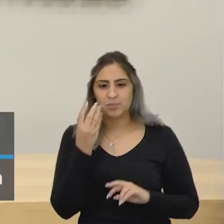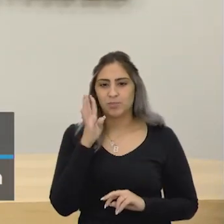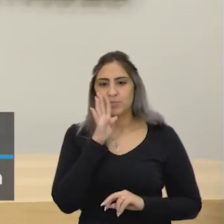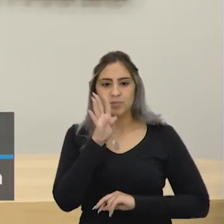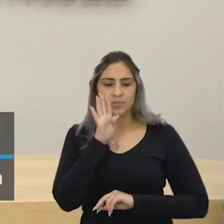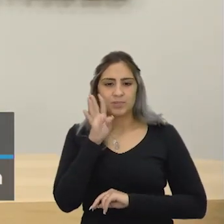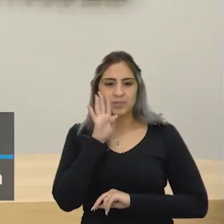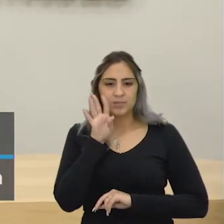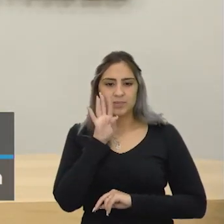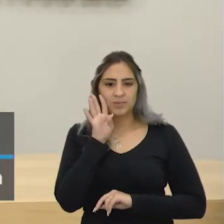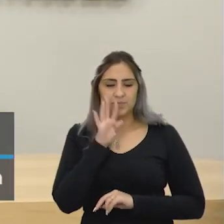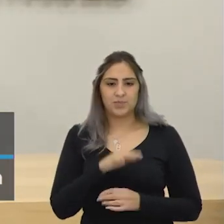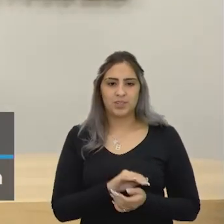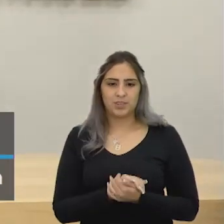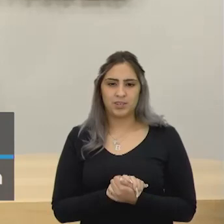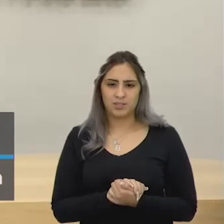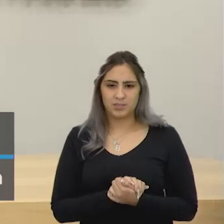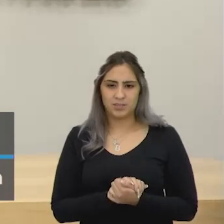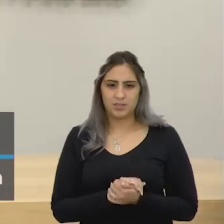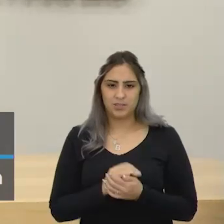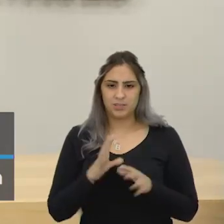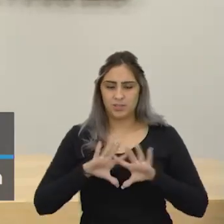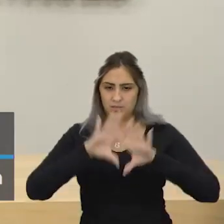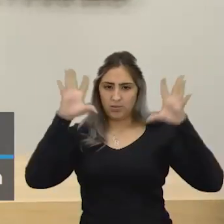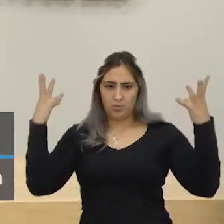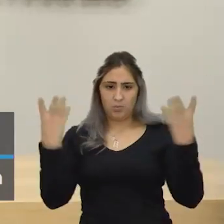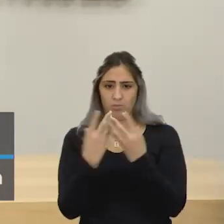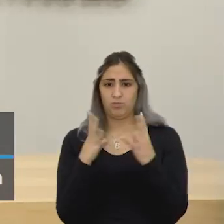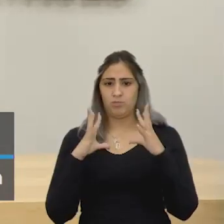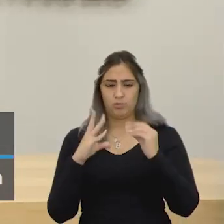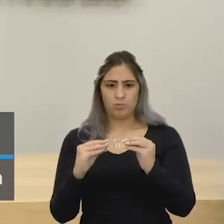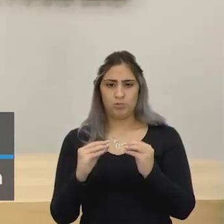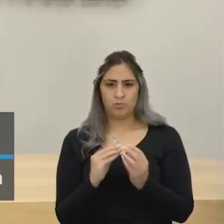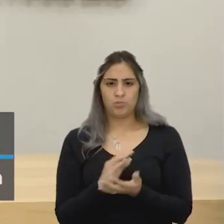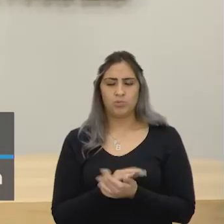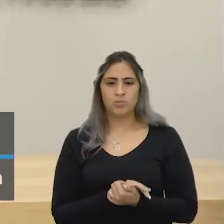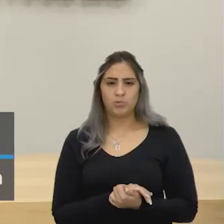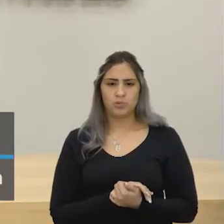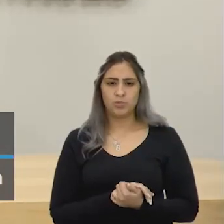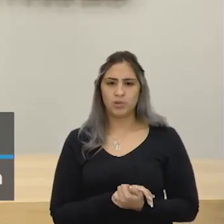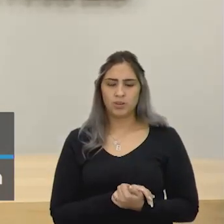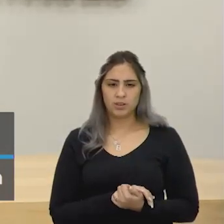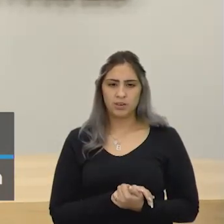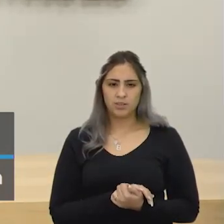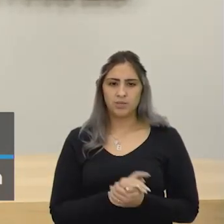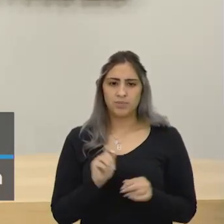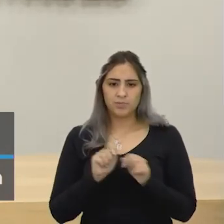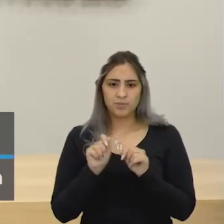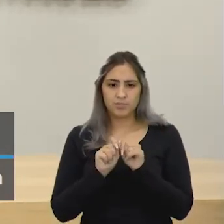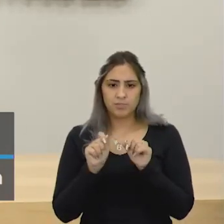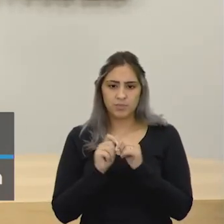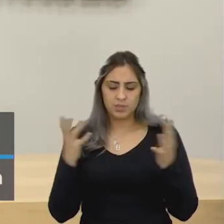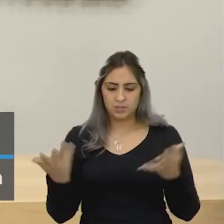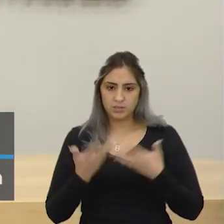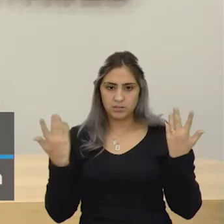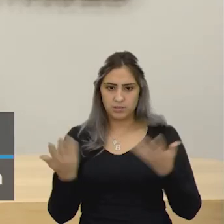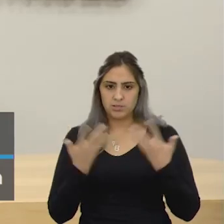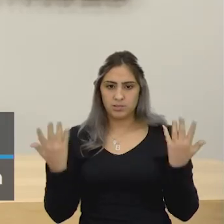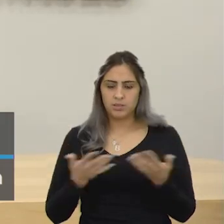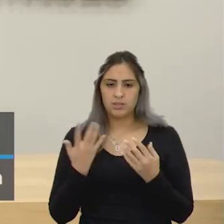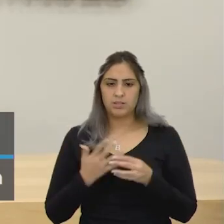nada, então a gente faz usa simulador. Hoje a tecnologia ajuda na simulação, né? Você pode fazer uma simulação ali. Isso mesmo. E